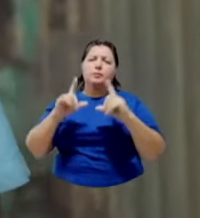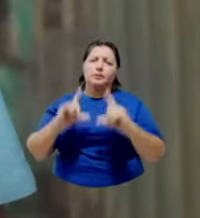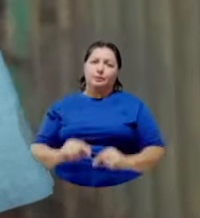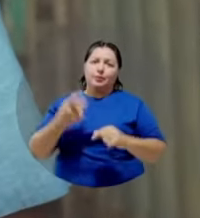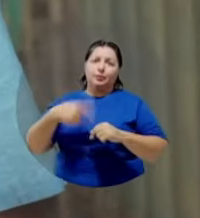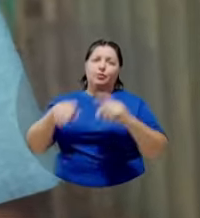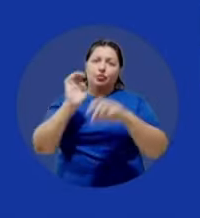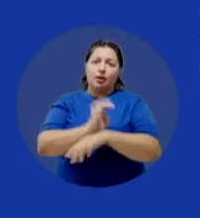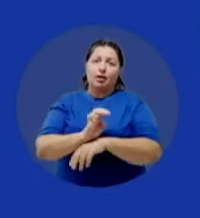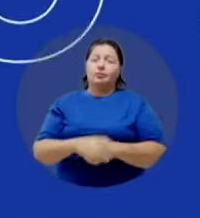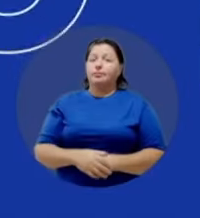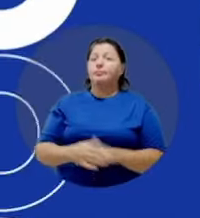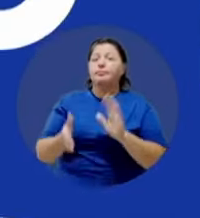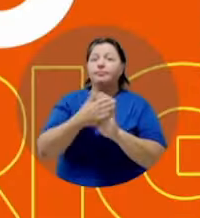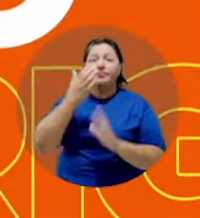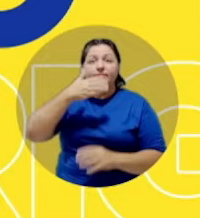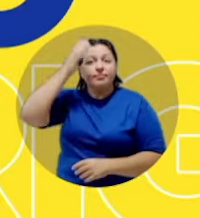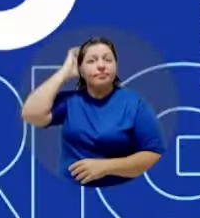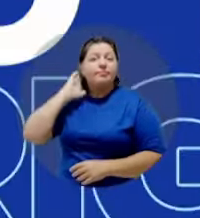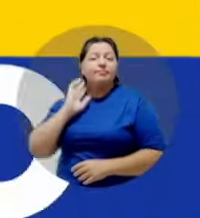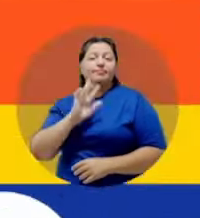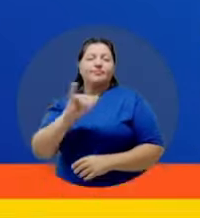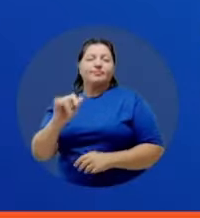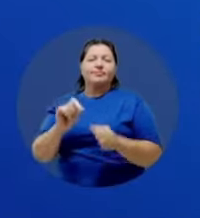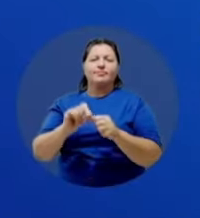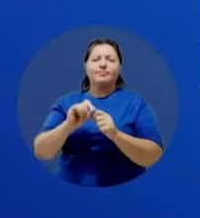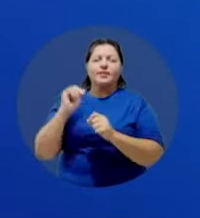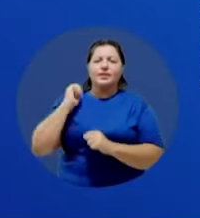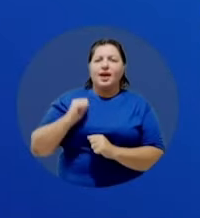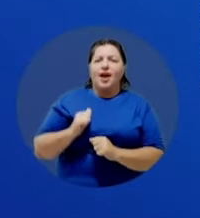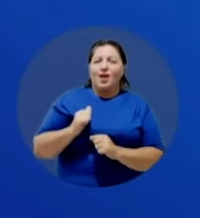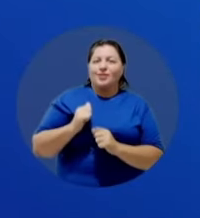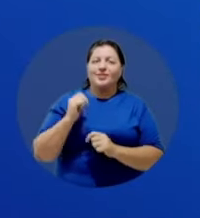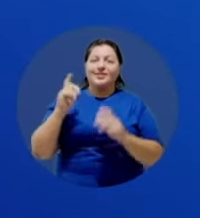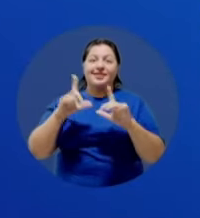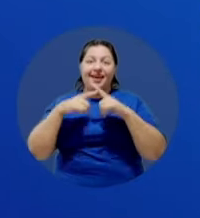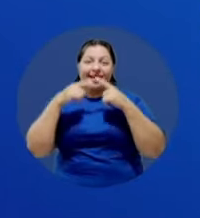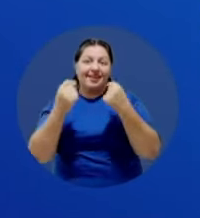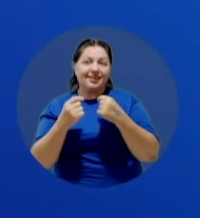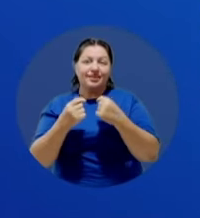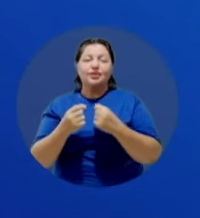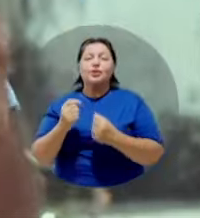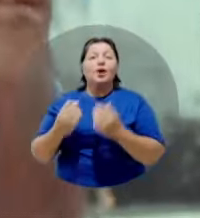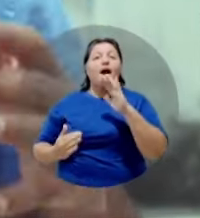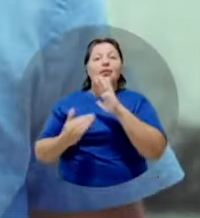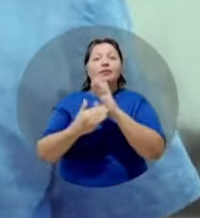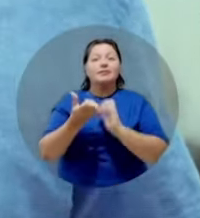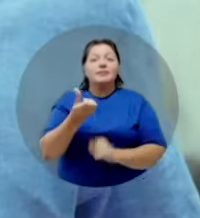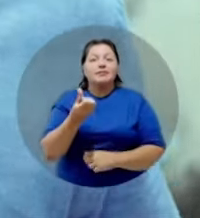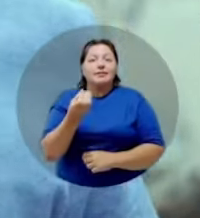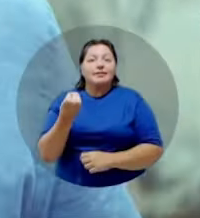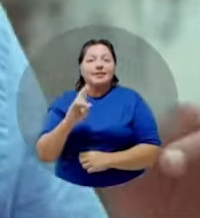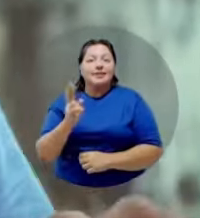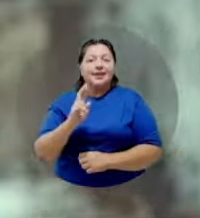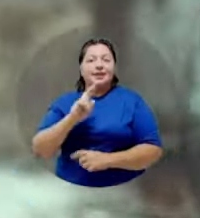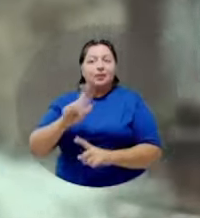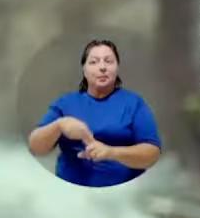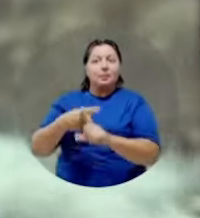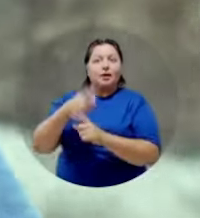com a fome em nosso estado. É proposta de Rodrigo! Rodrigo Cunha vai criar o Auxílio Alagoas. Uma bolsa de